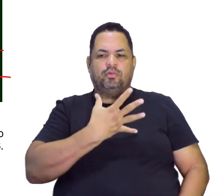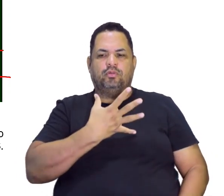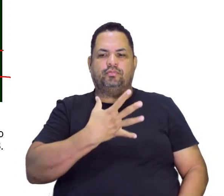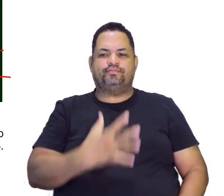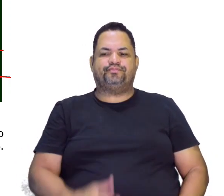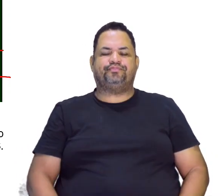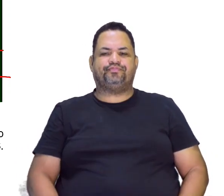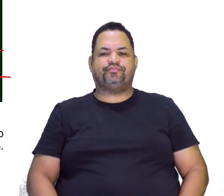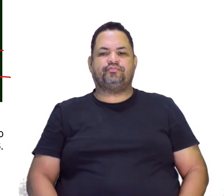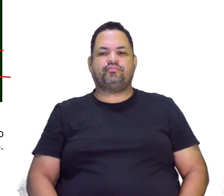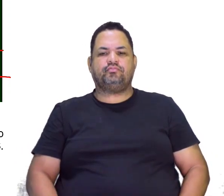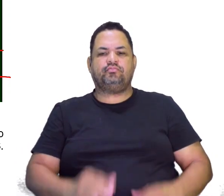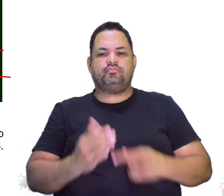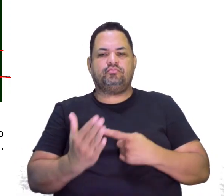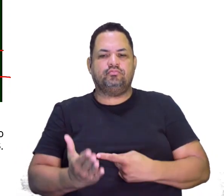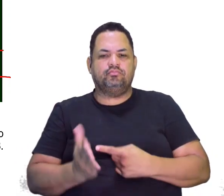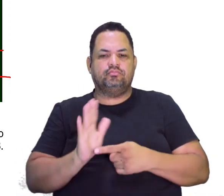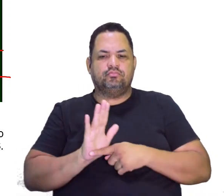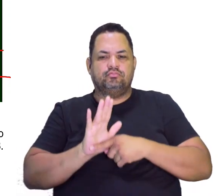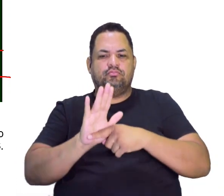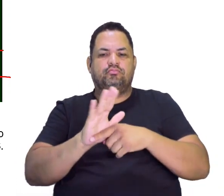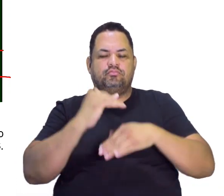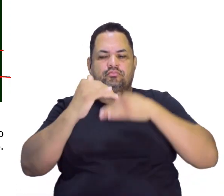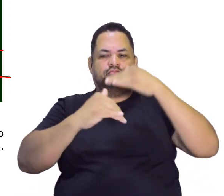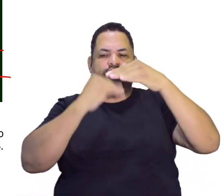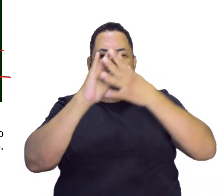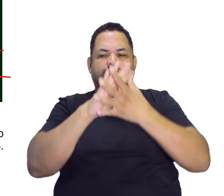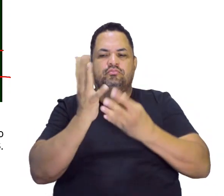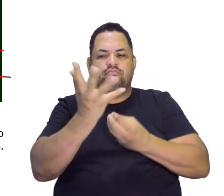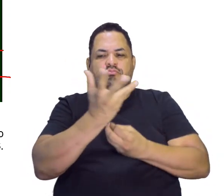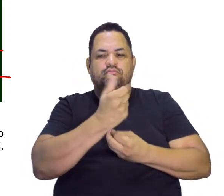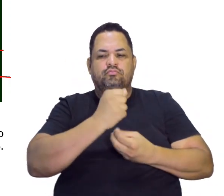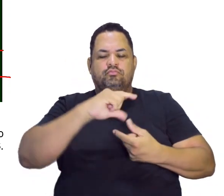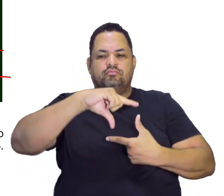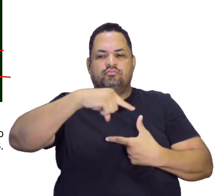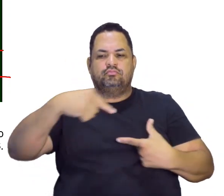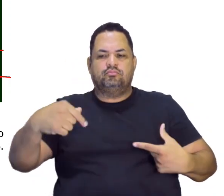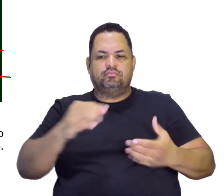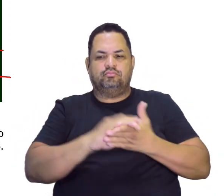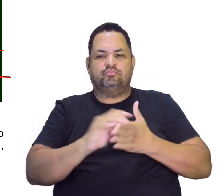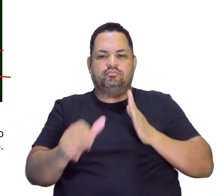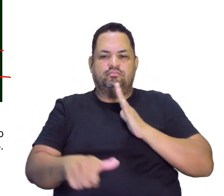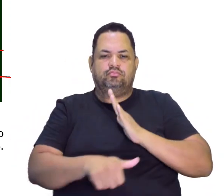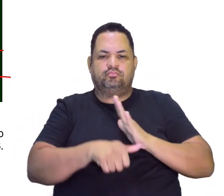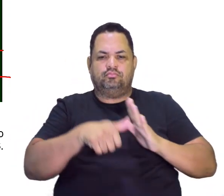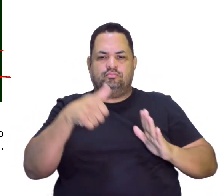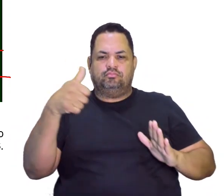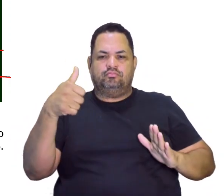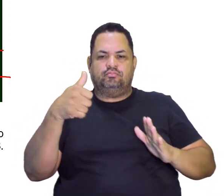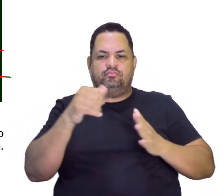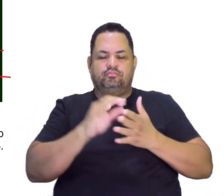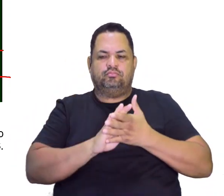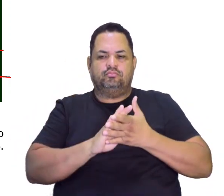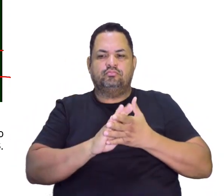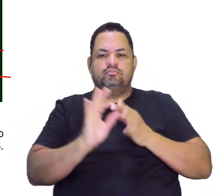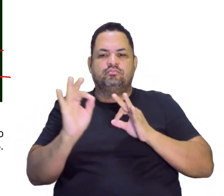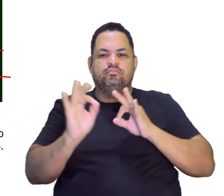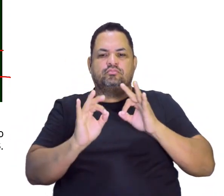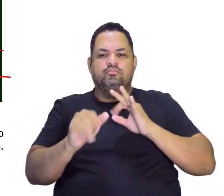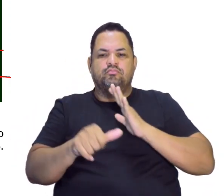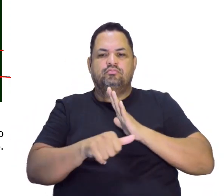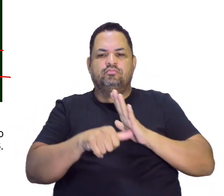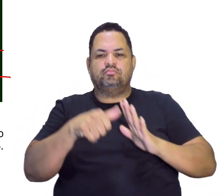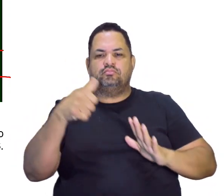eh para favorecer o desenvolvimento da arte Modernista os os primeiros eh os embriões os primeiros